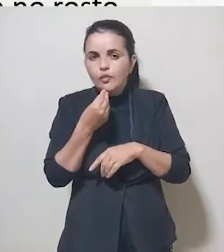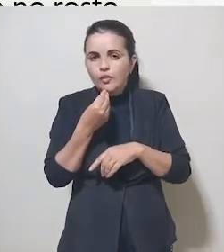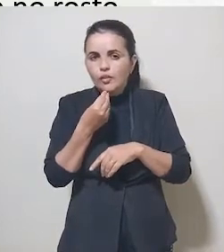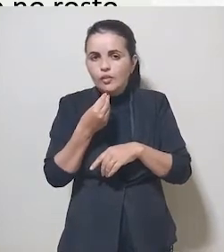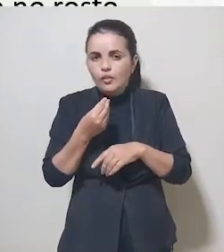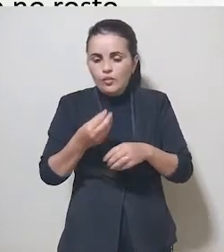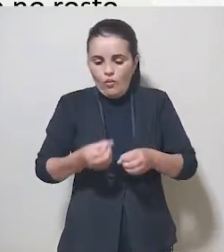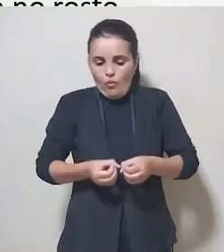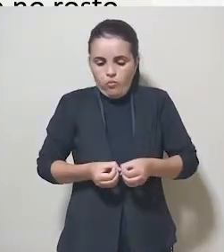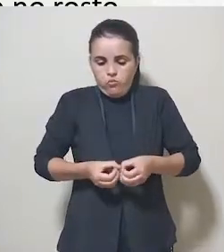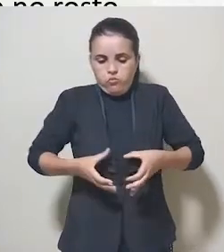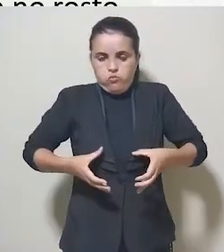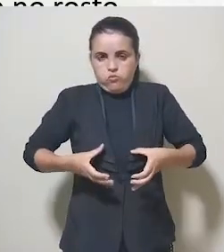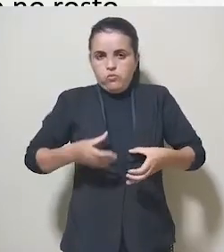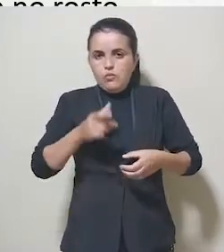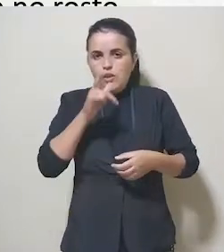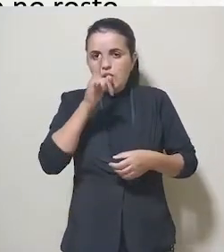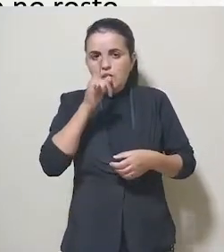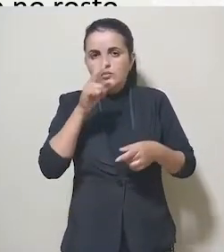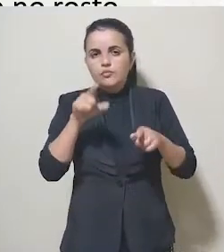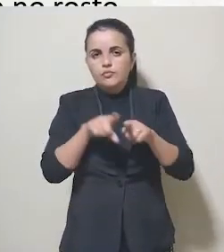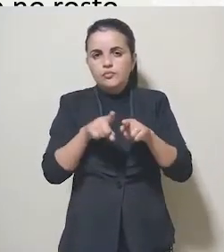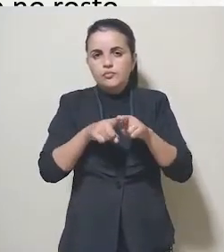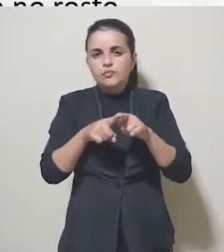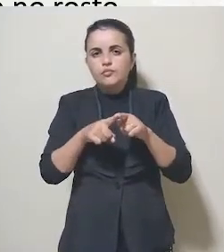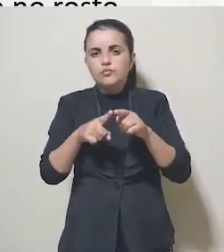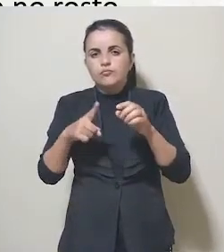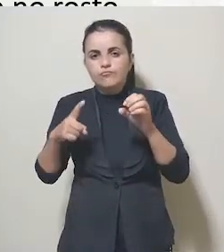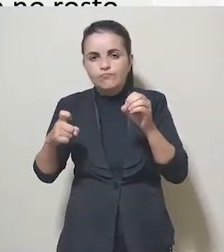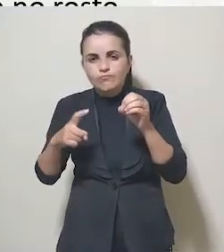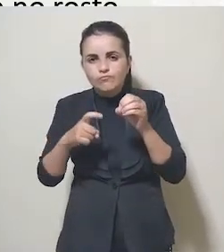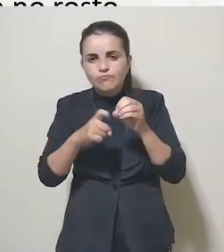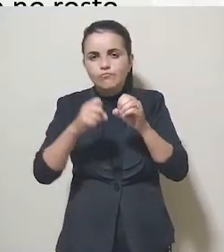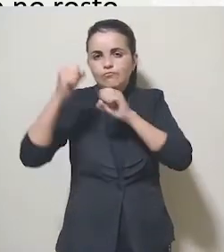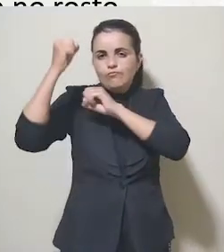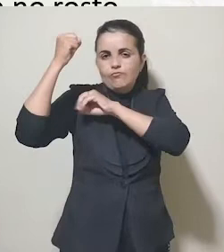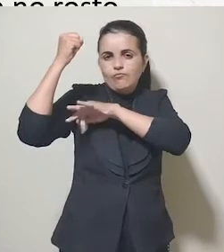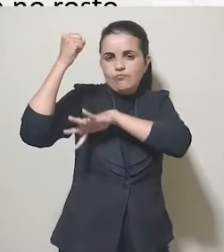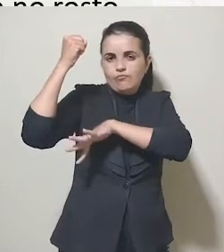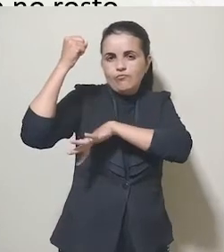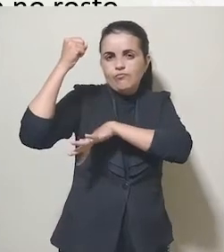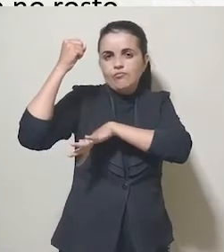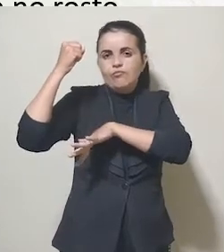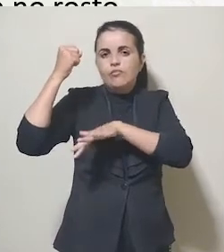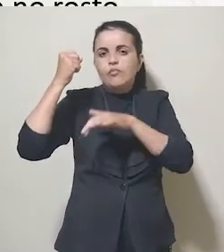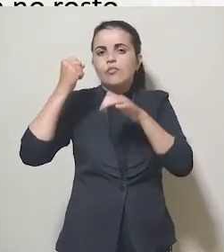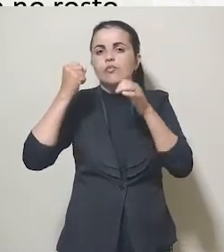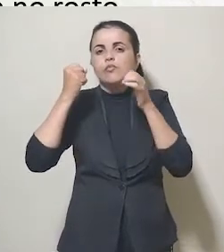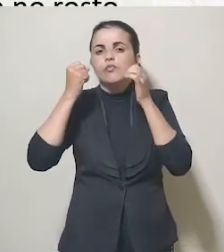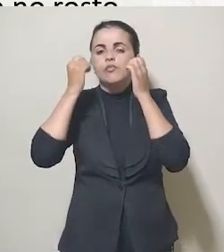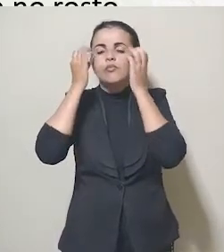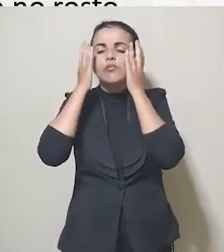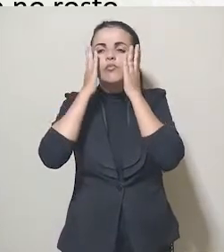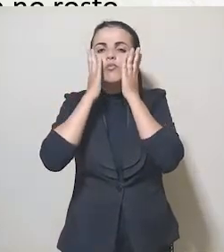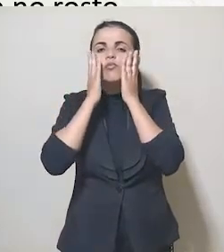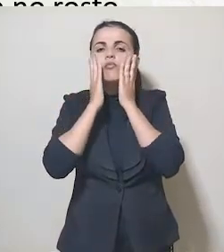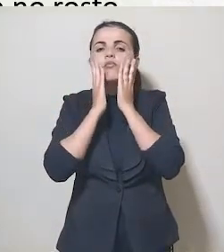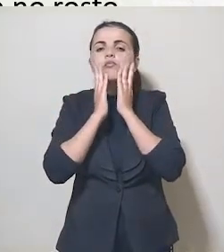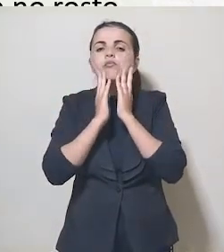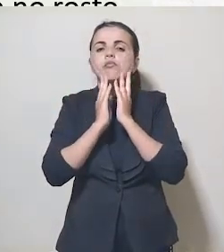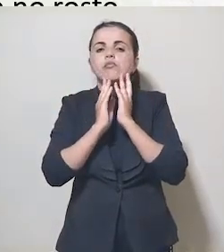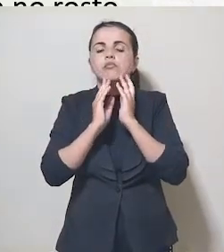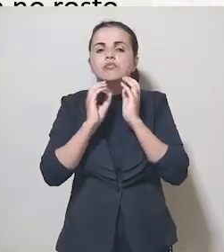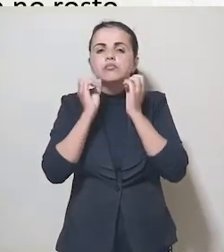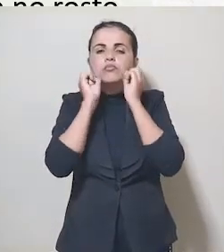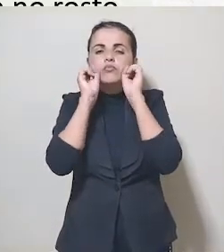pênis, produção de espermas, aparecimento de pelos nas zonas púbicas, axilas e no corpo e no rosto.